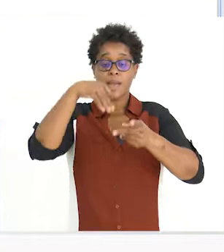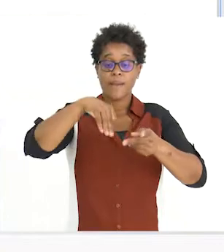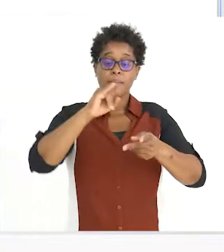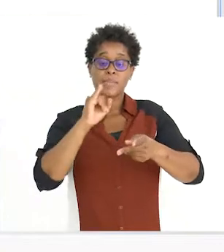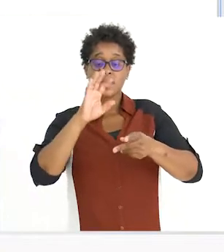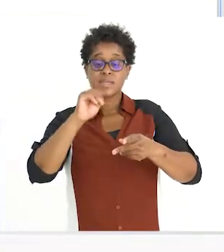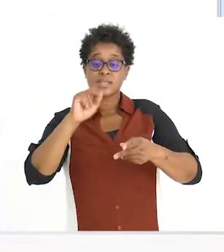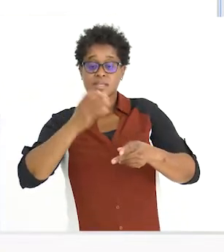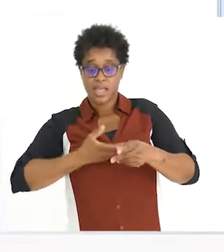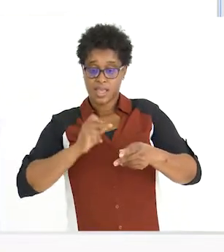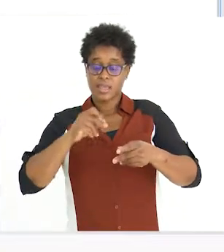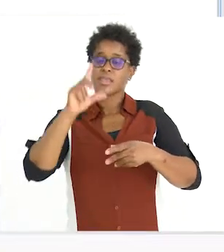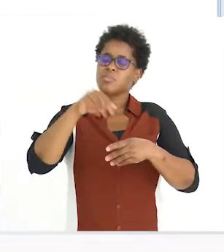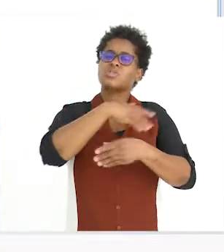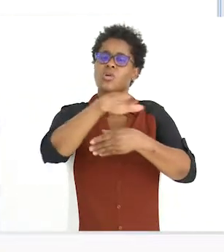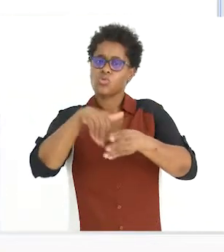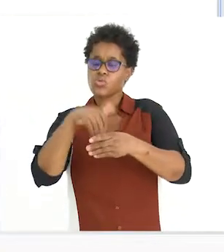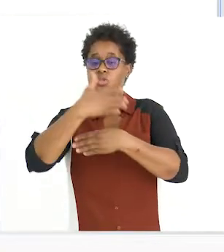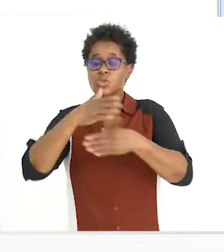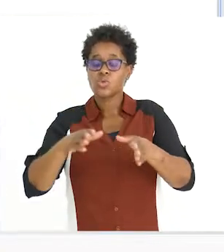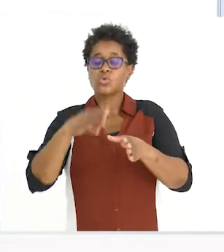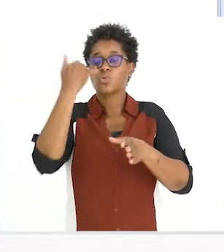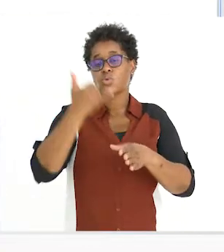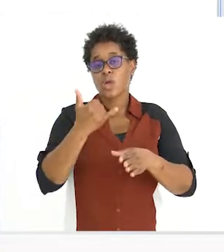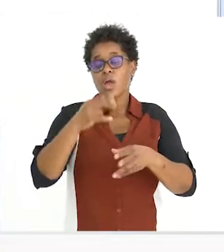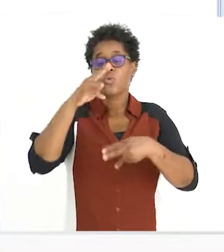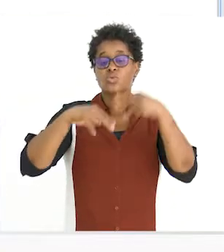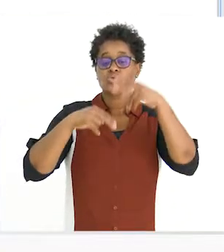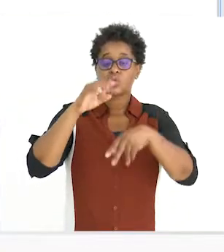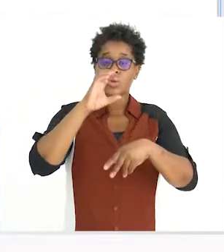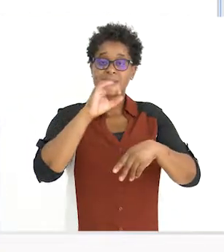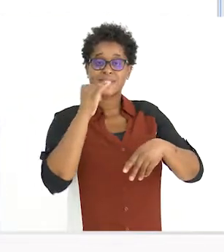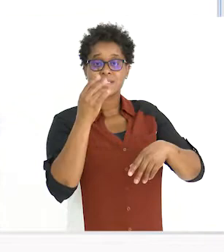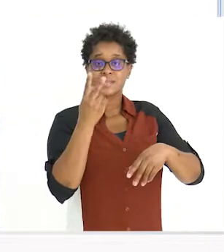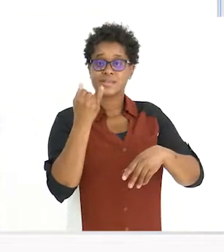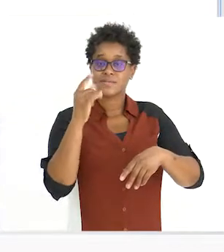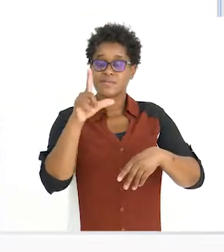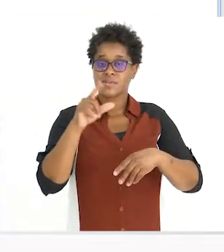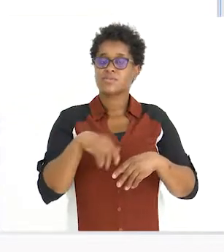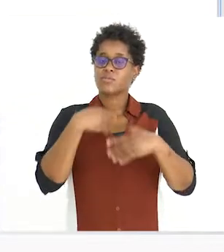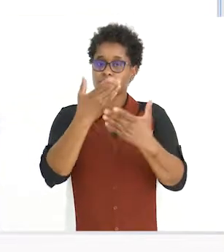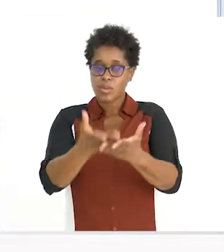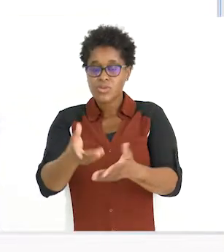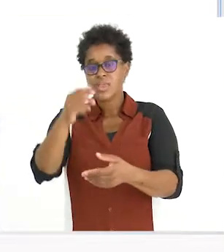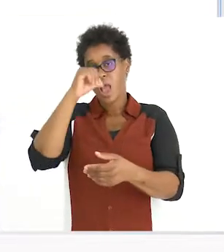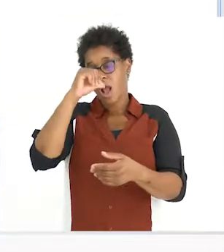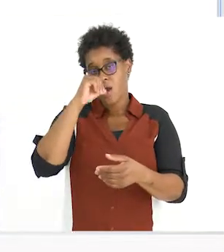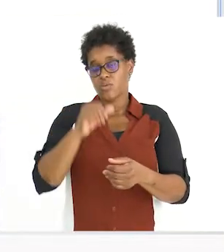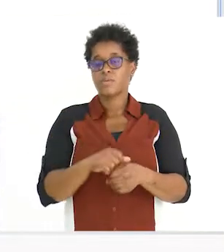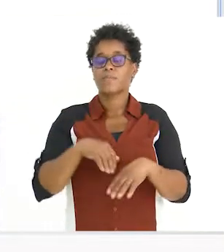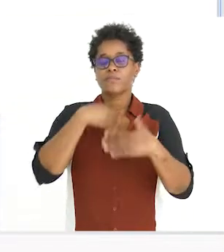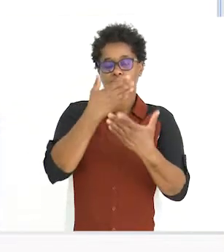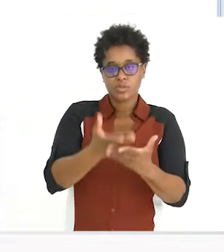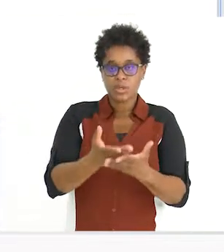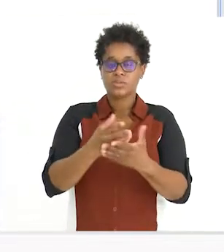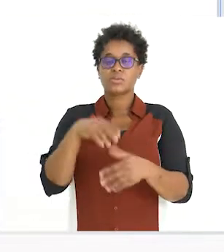faz parte do setor secundário a construção civil, o fornecimento de água, o